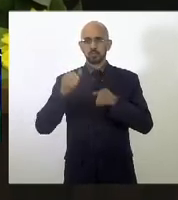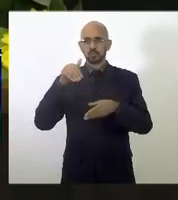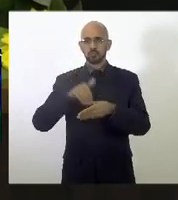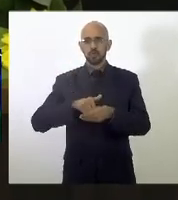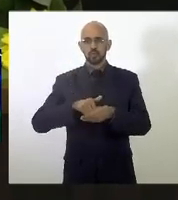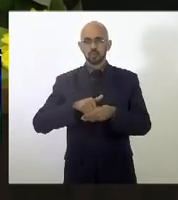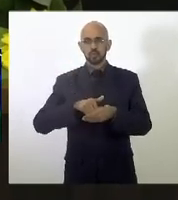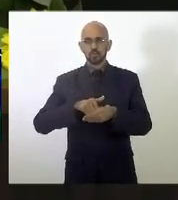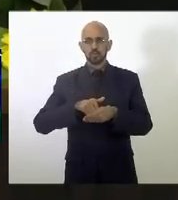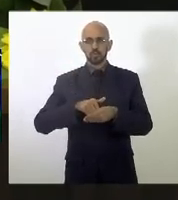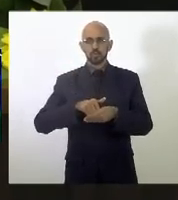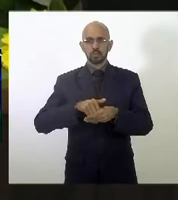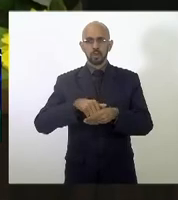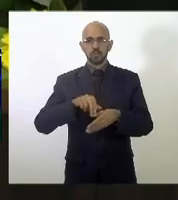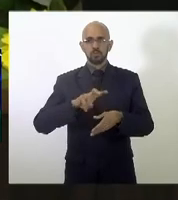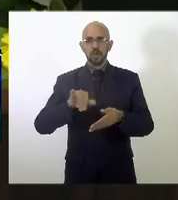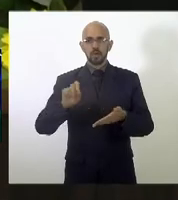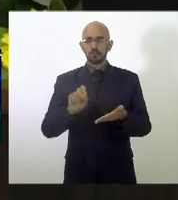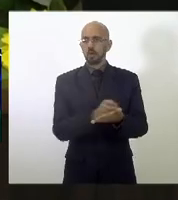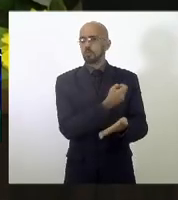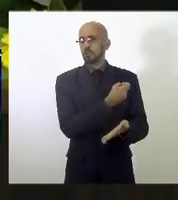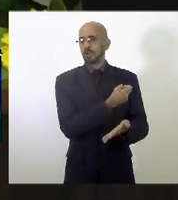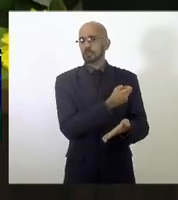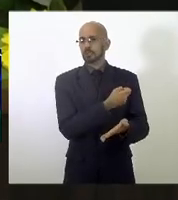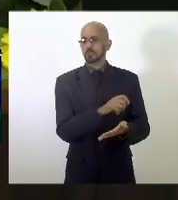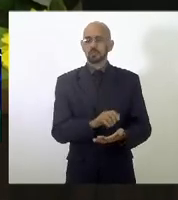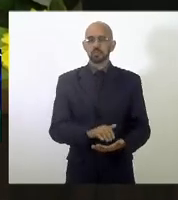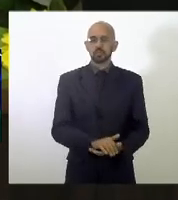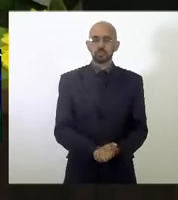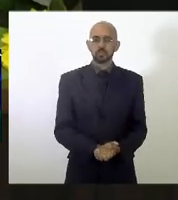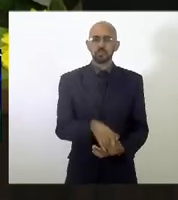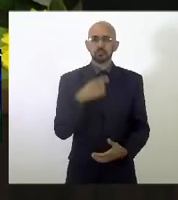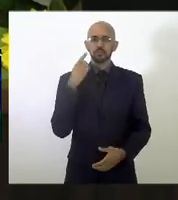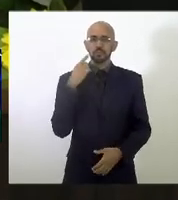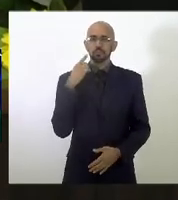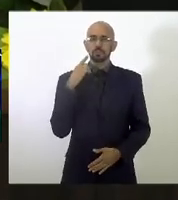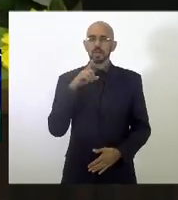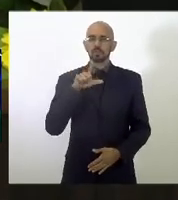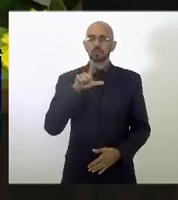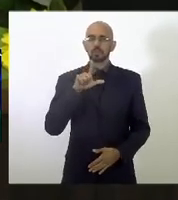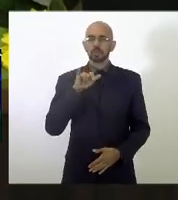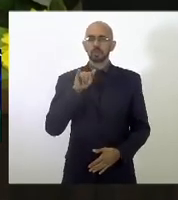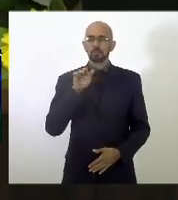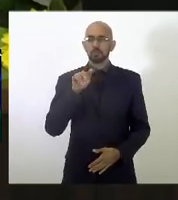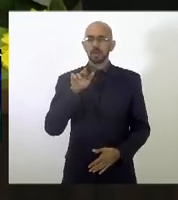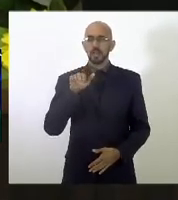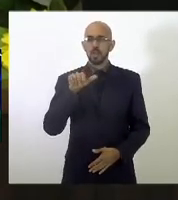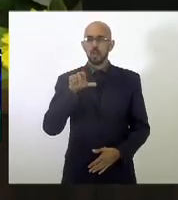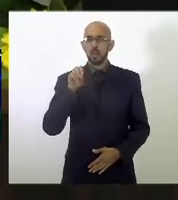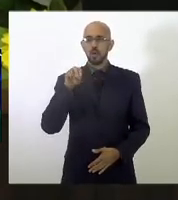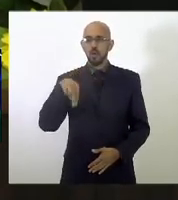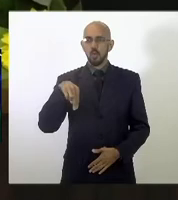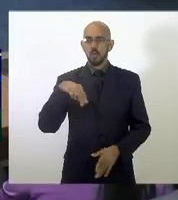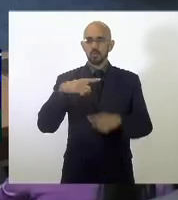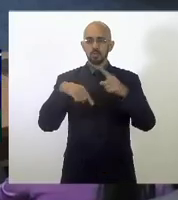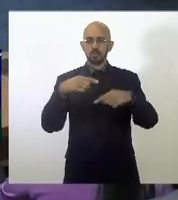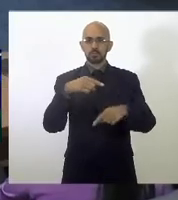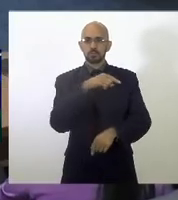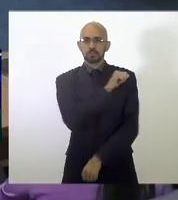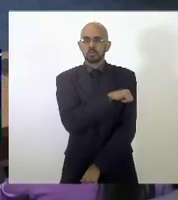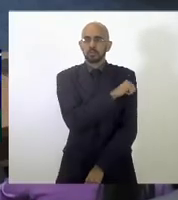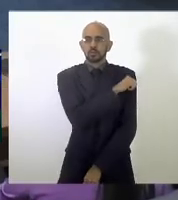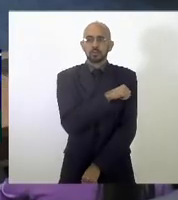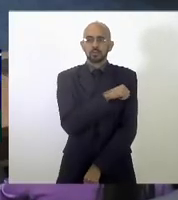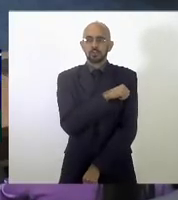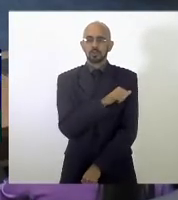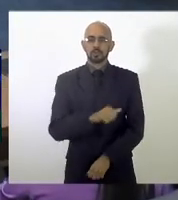Vai à promulgação. Deputado Librelon, em seguida, a deputada enfermeira Rejane.